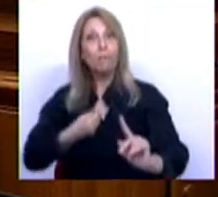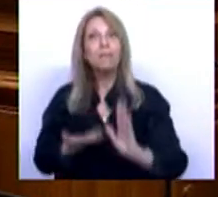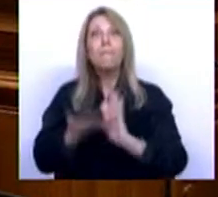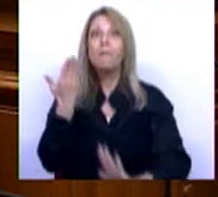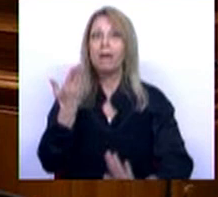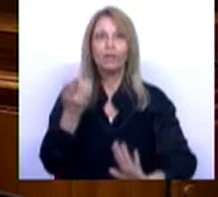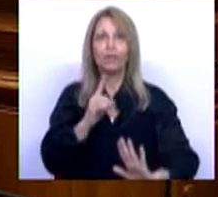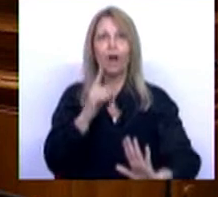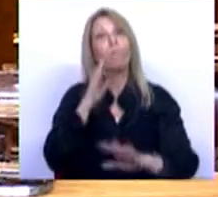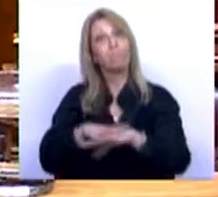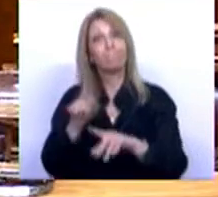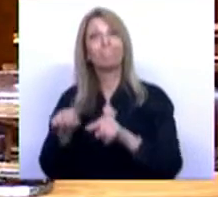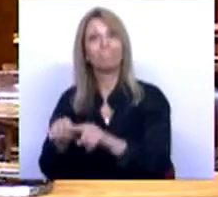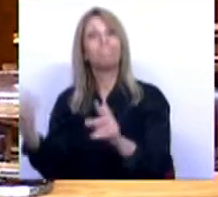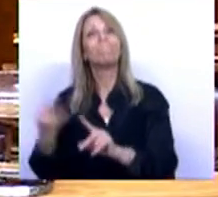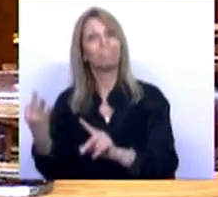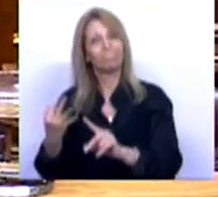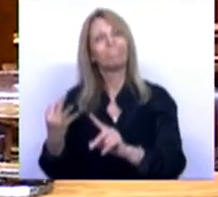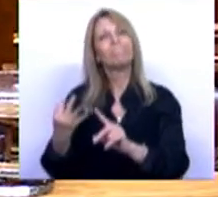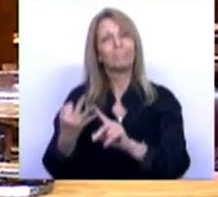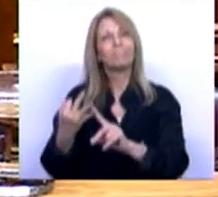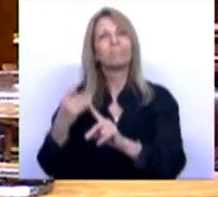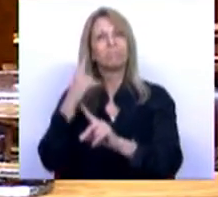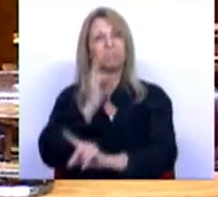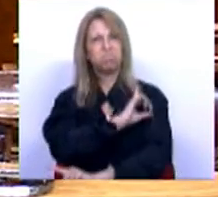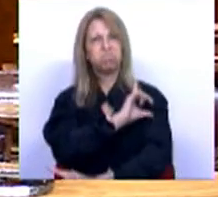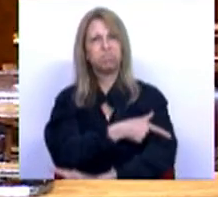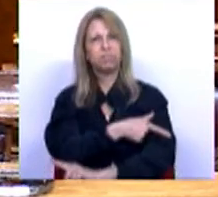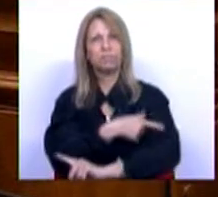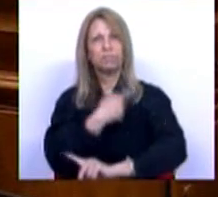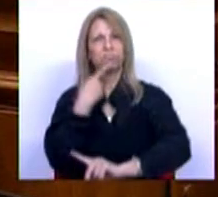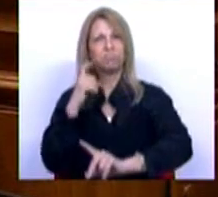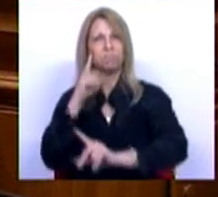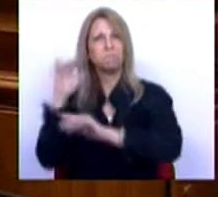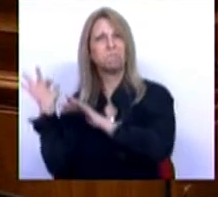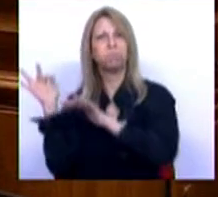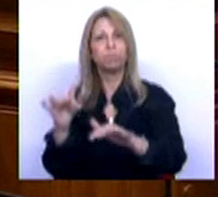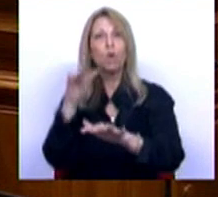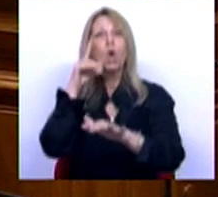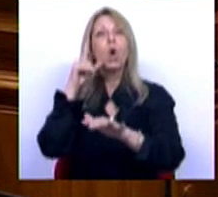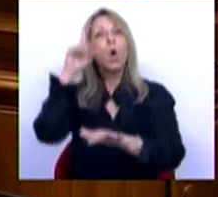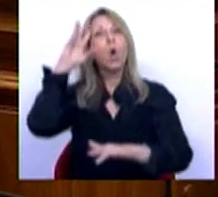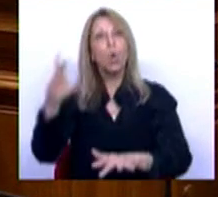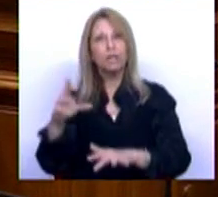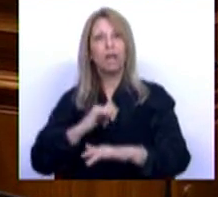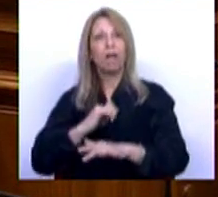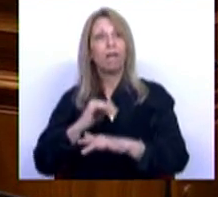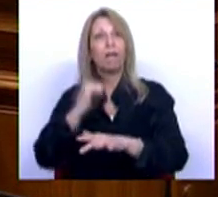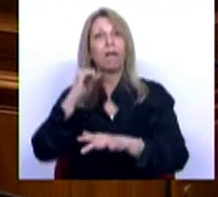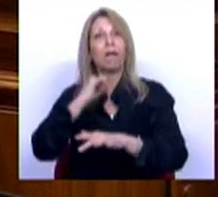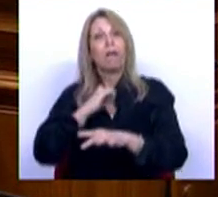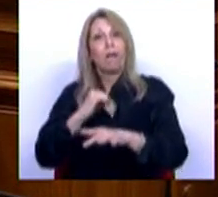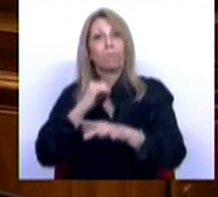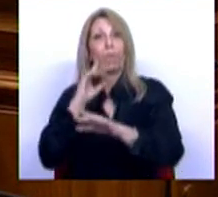agressão ilegal, injustificada e ignóbil da Rússia à Ucrânia e ao seu povo. Uma guerra que